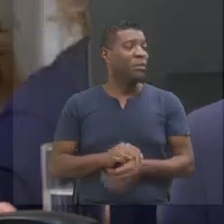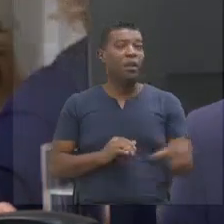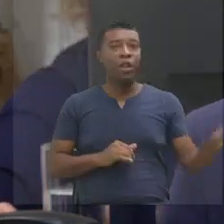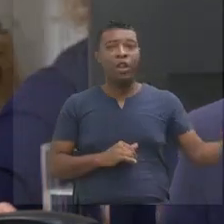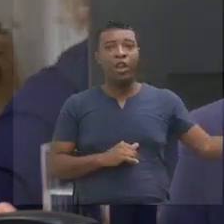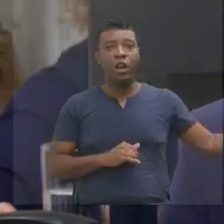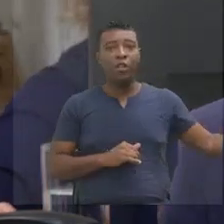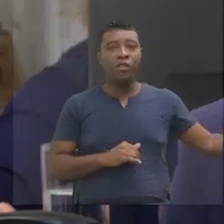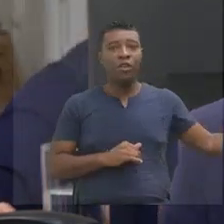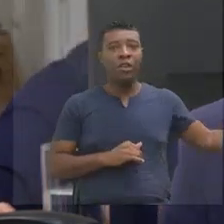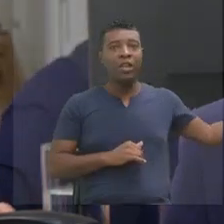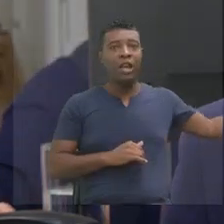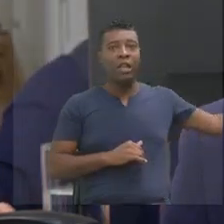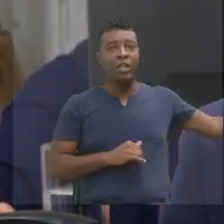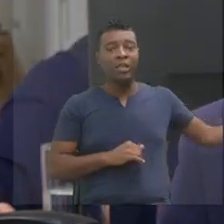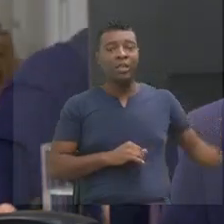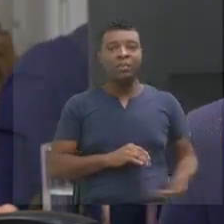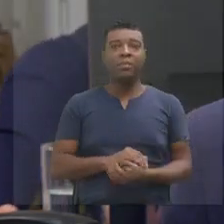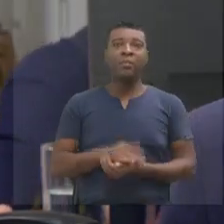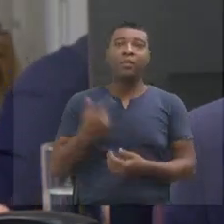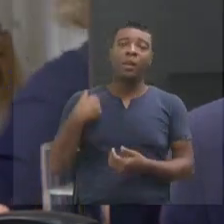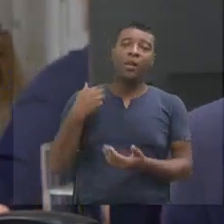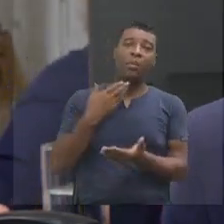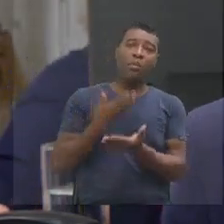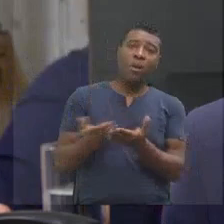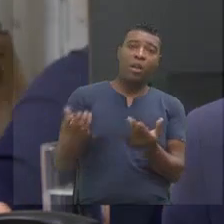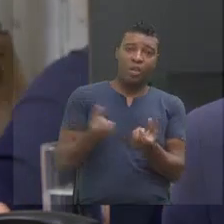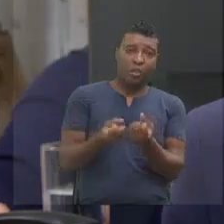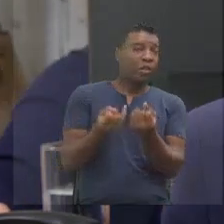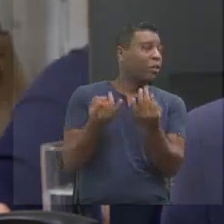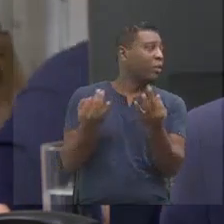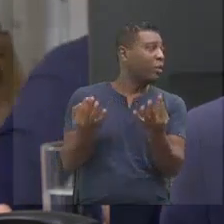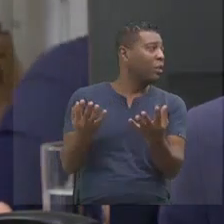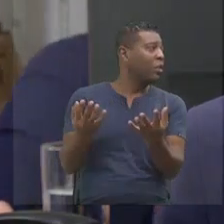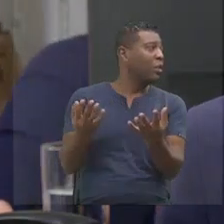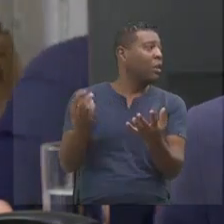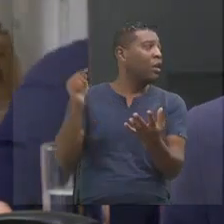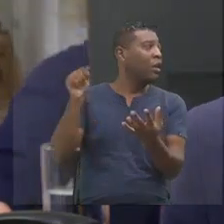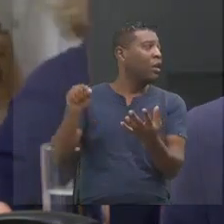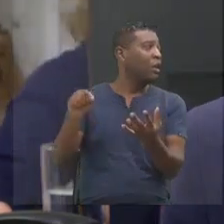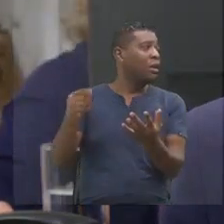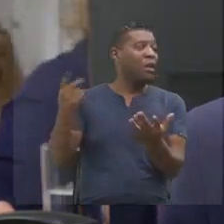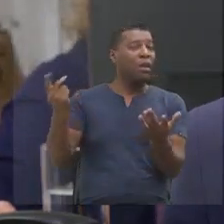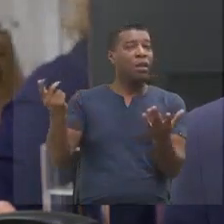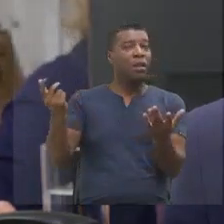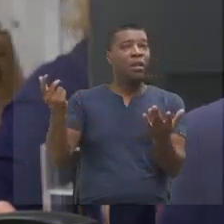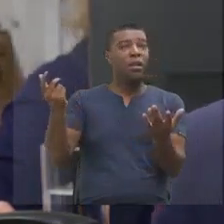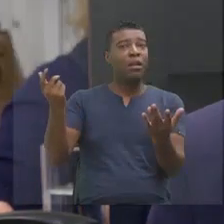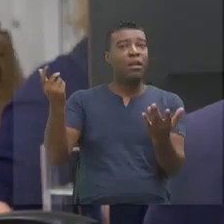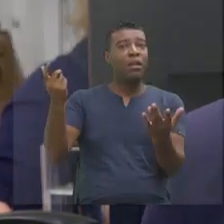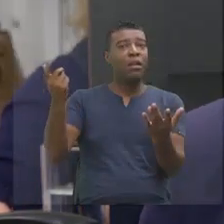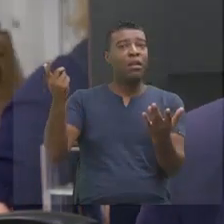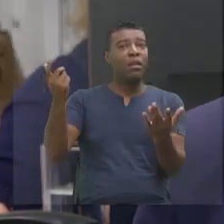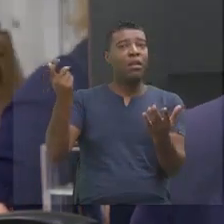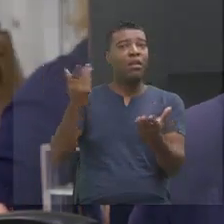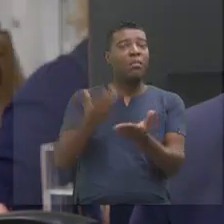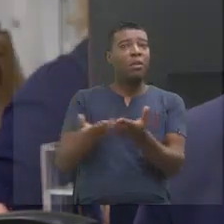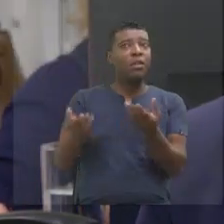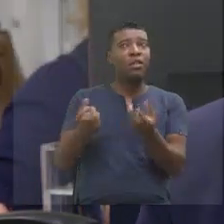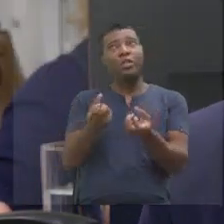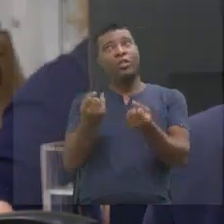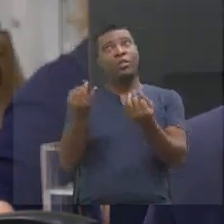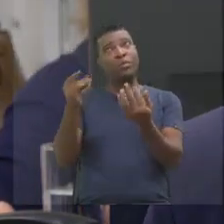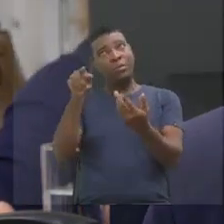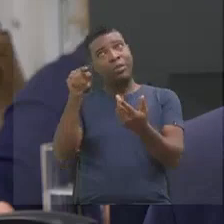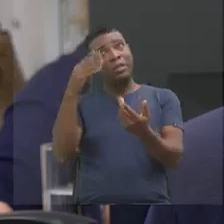alguns pontos e depois mais algumas questões vossa excelência como grande entendedor do assunto